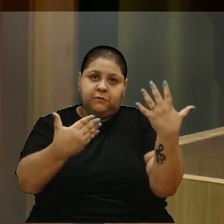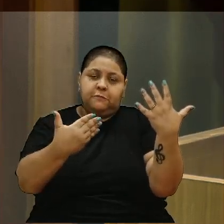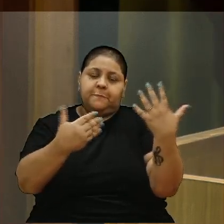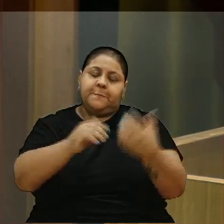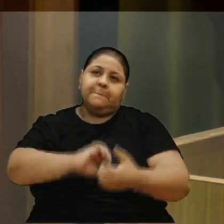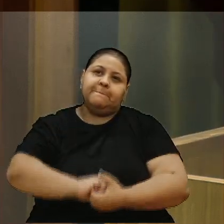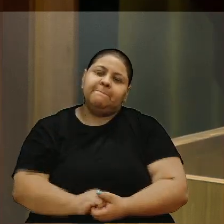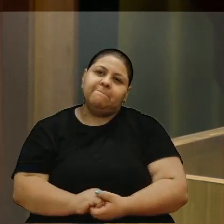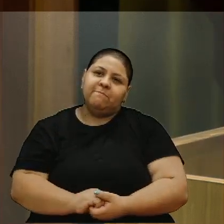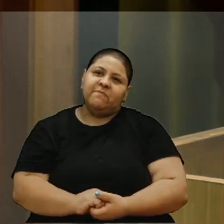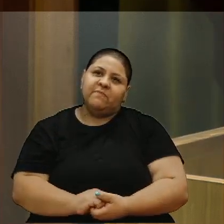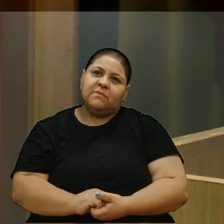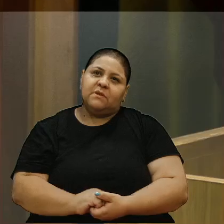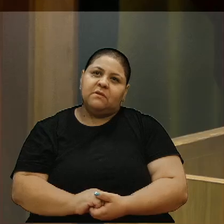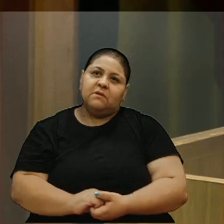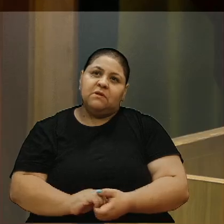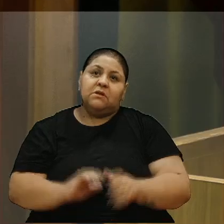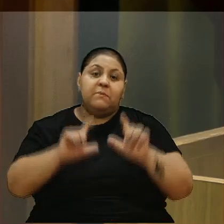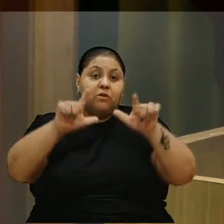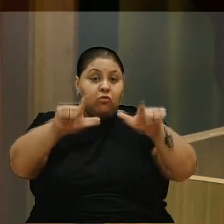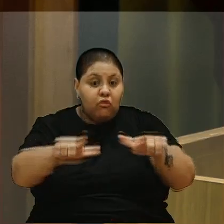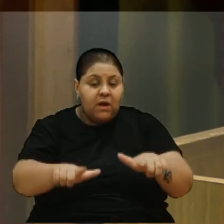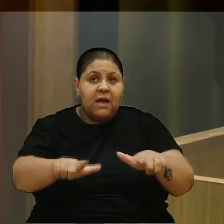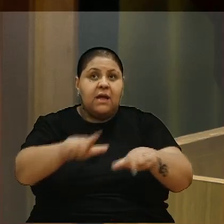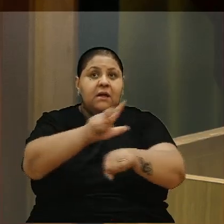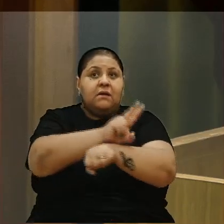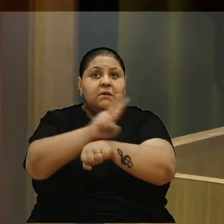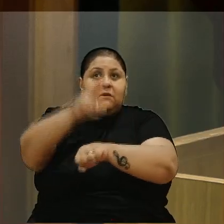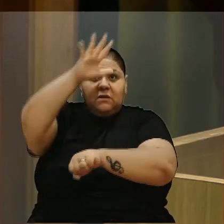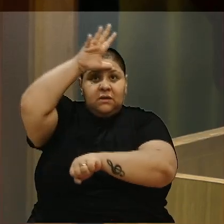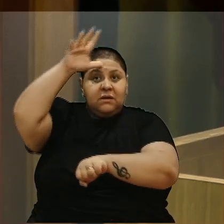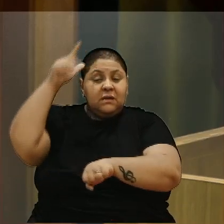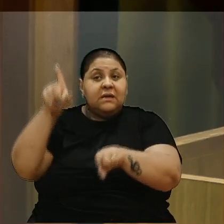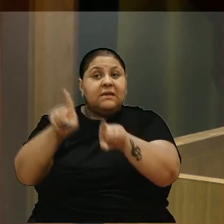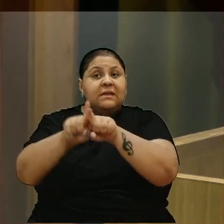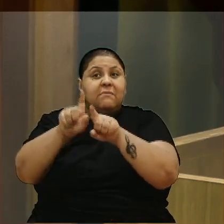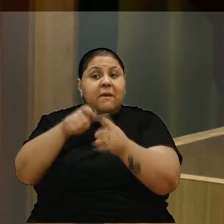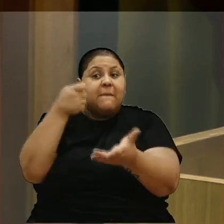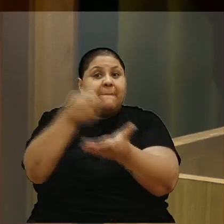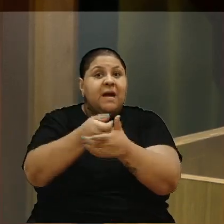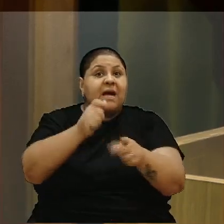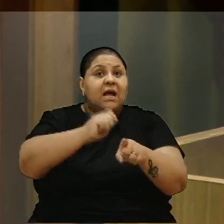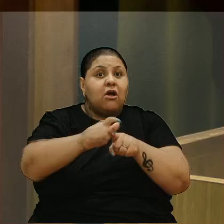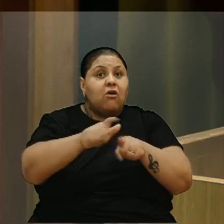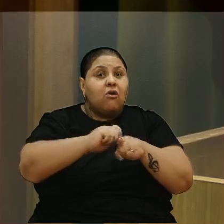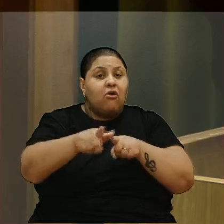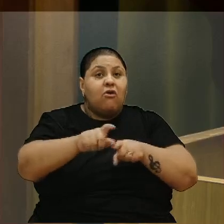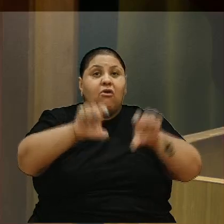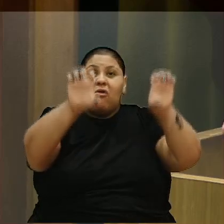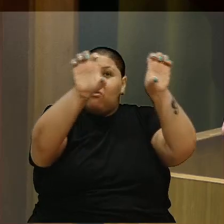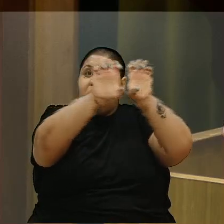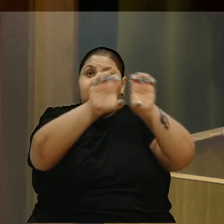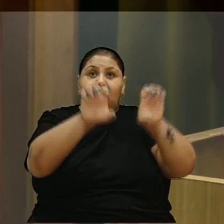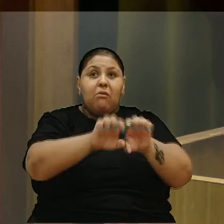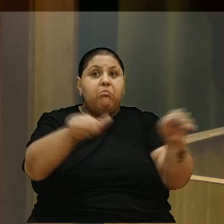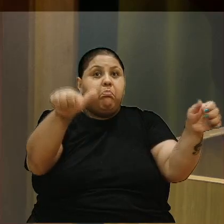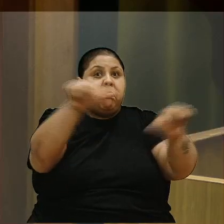questão da sede da Guarda Municipal, que também paga aluguel, e a estrutura é totalmente precária.